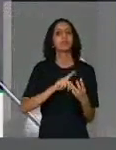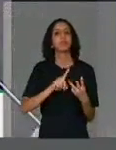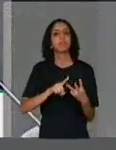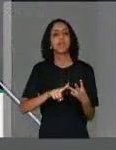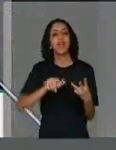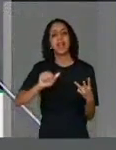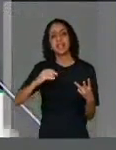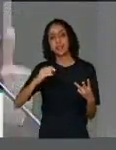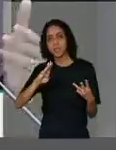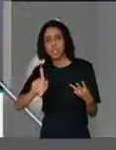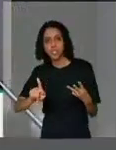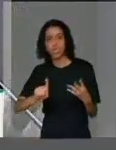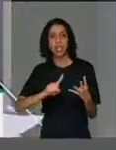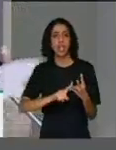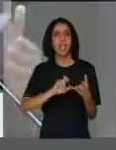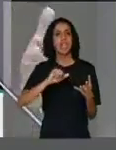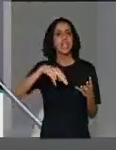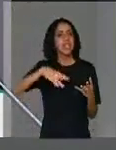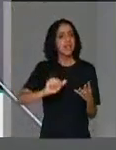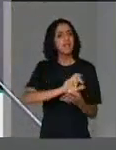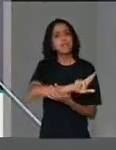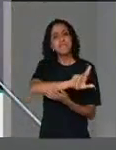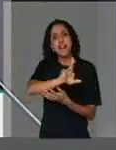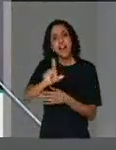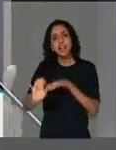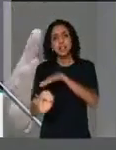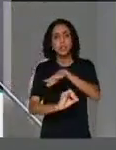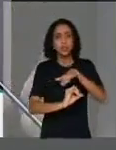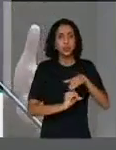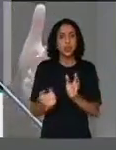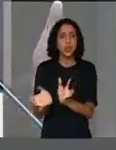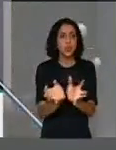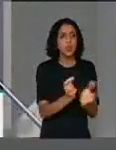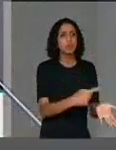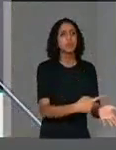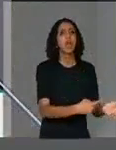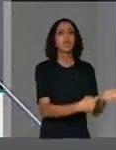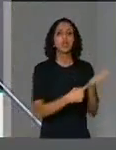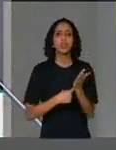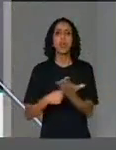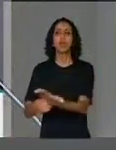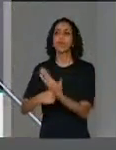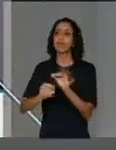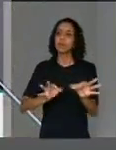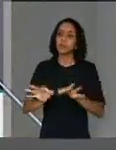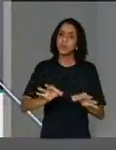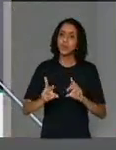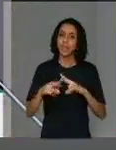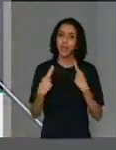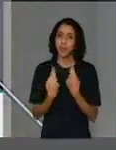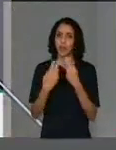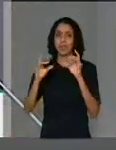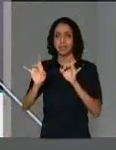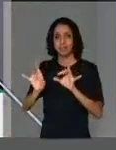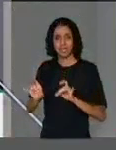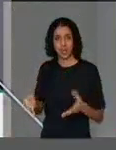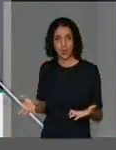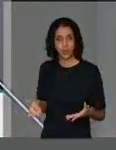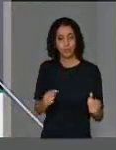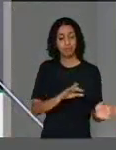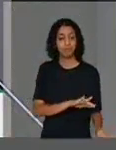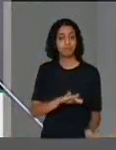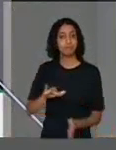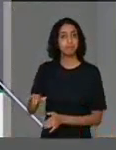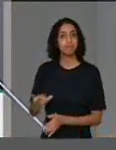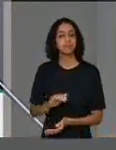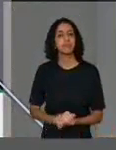a CBG, o INCA e tantas outras entidades que nos ajudaram a formatar essa sessão solene. Lembro, por fim, nesse momento,